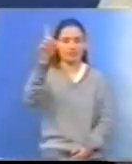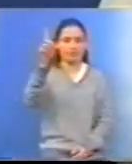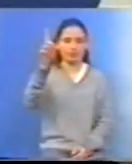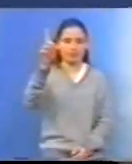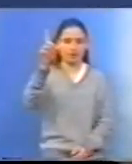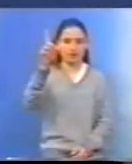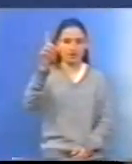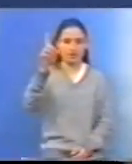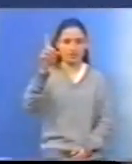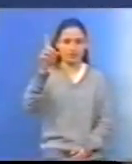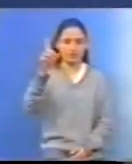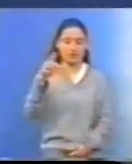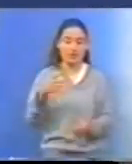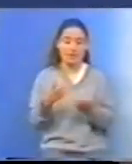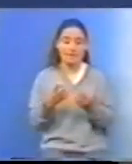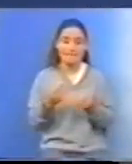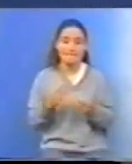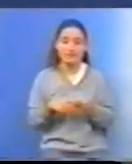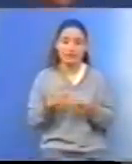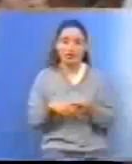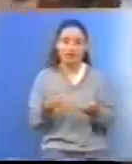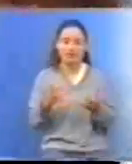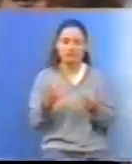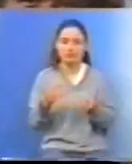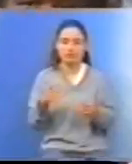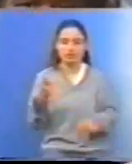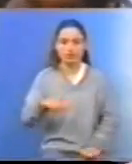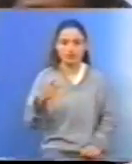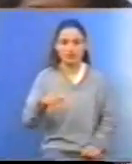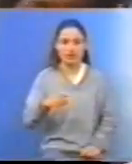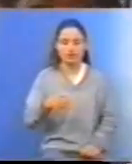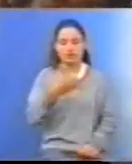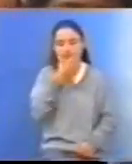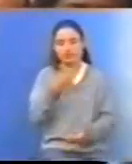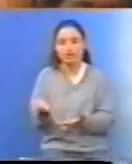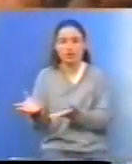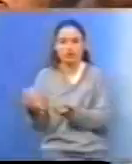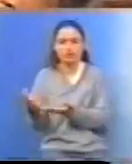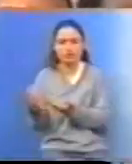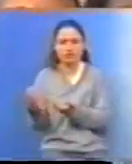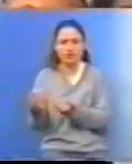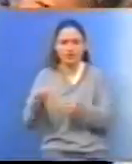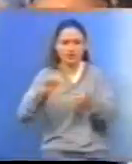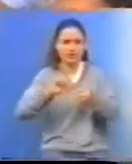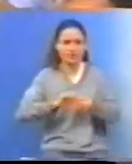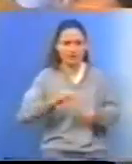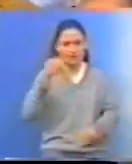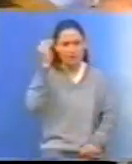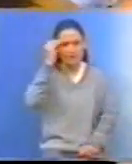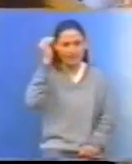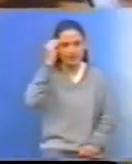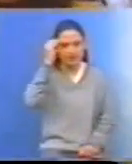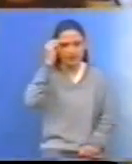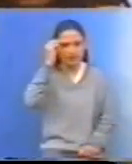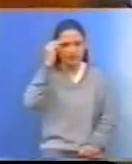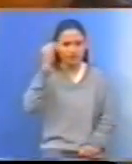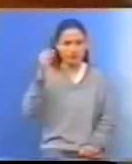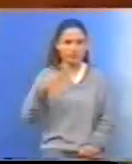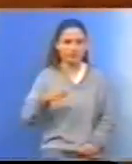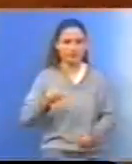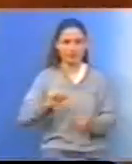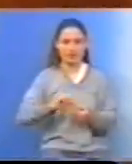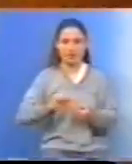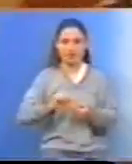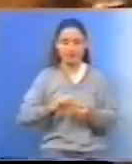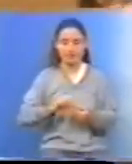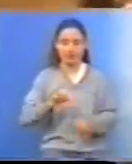de masturbação, que muita juventude católica tem entrado. Eu começado absurdo, dizendo que se não se masturba, o esperma sobe para o cérebro e o cara